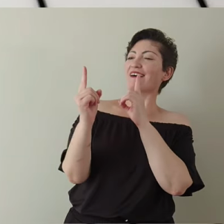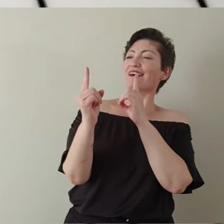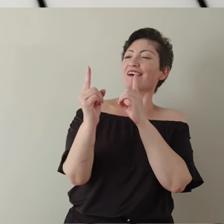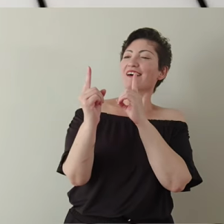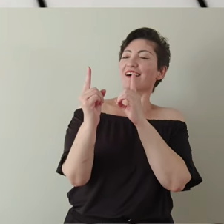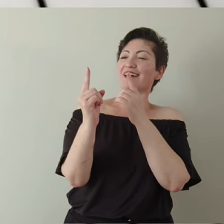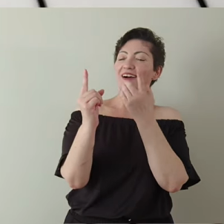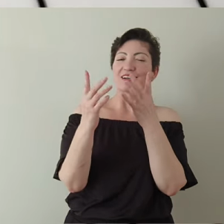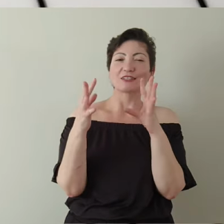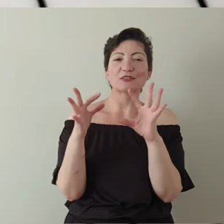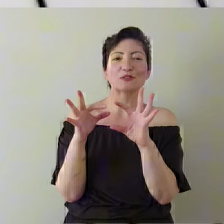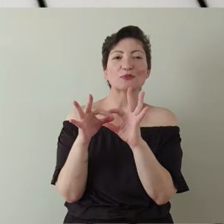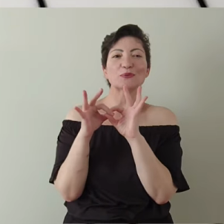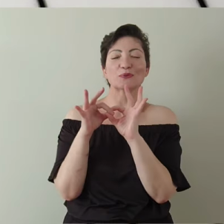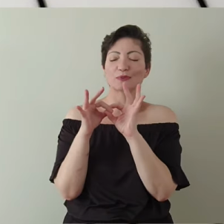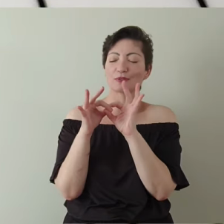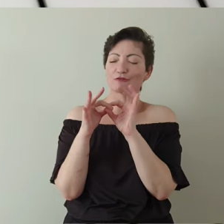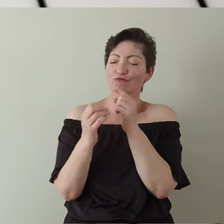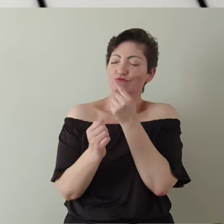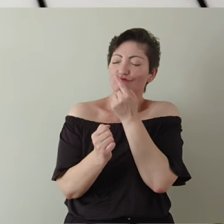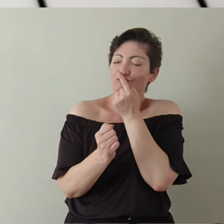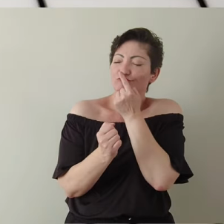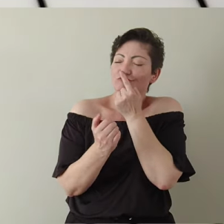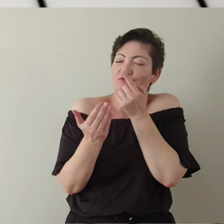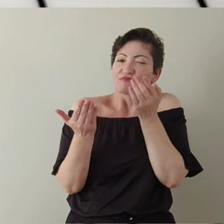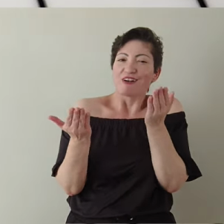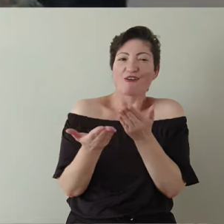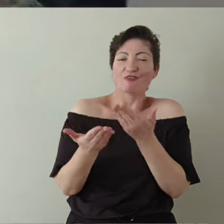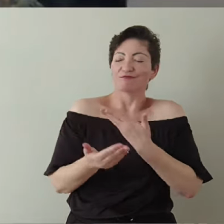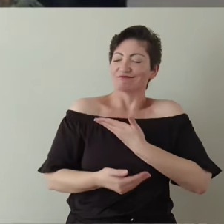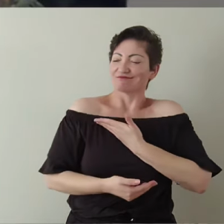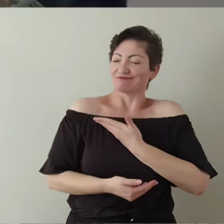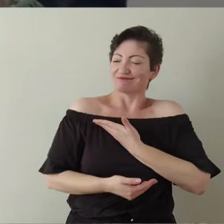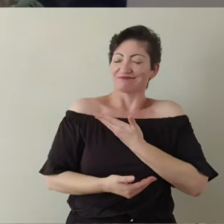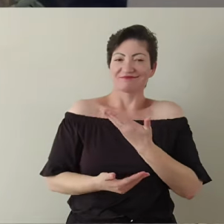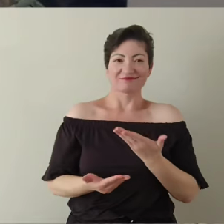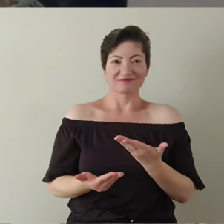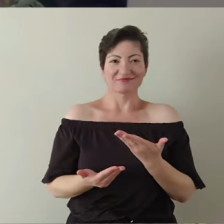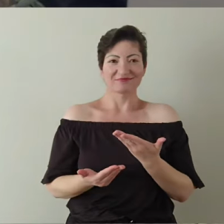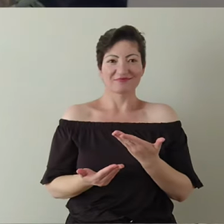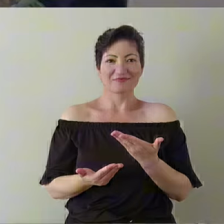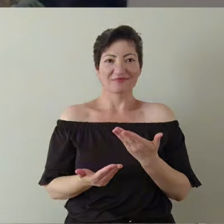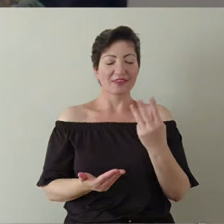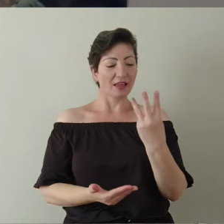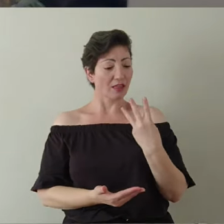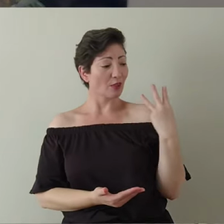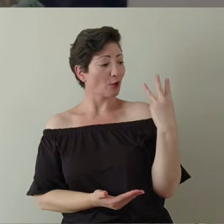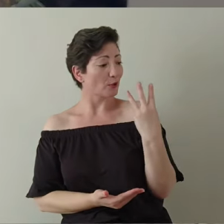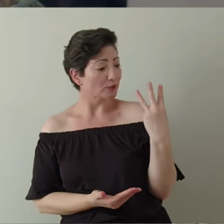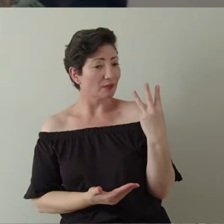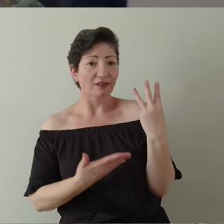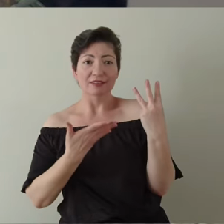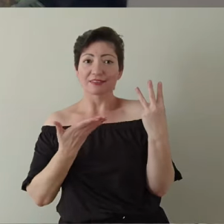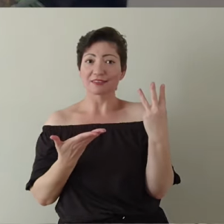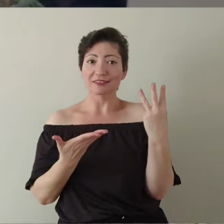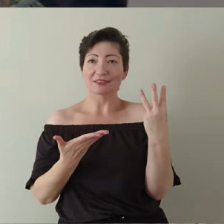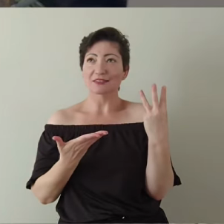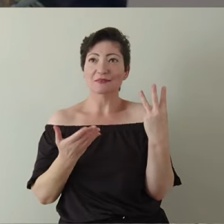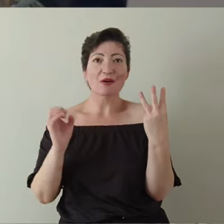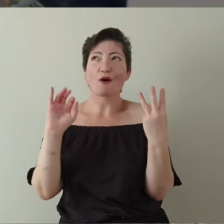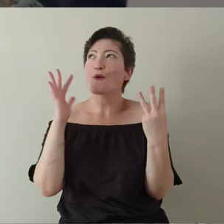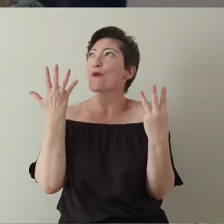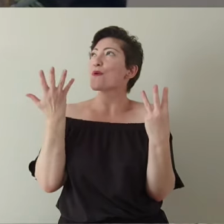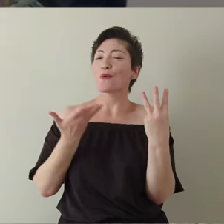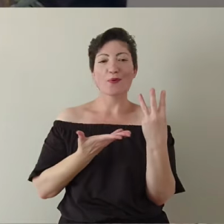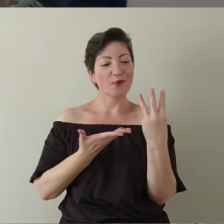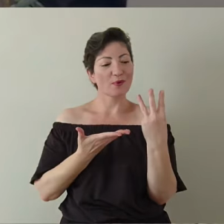criou ali um laço, uma união que perdura até hoje, né? E por algum motivo estávamos nós três. E aí a Michela